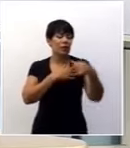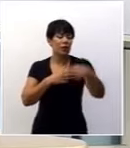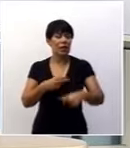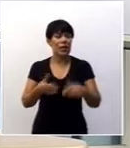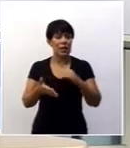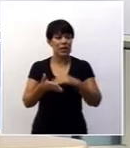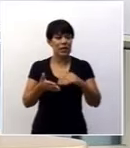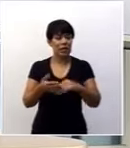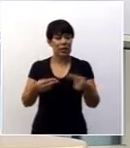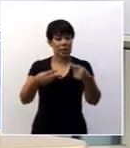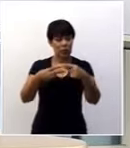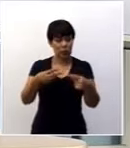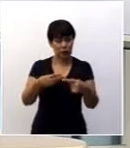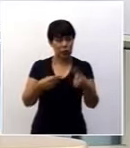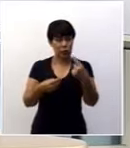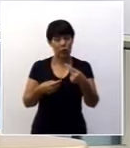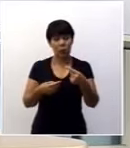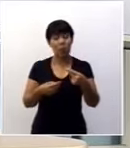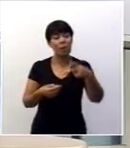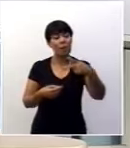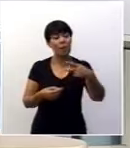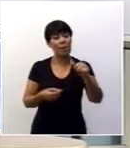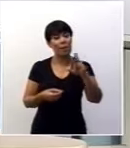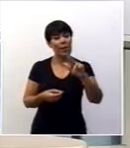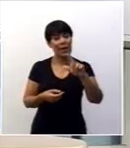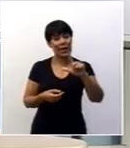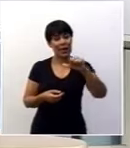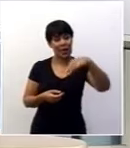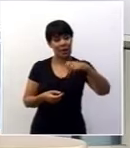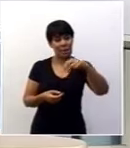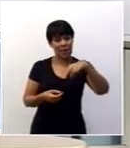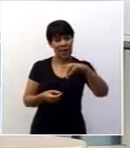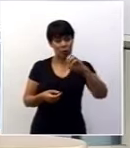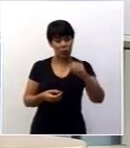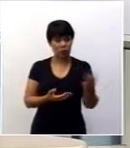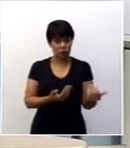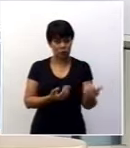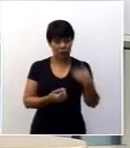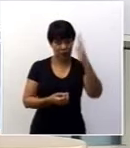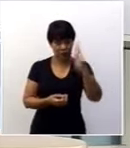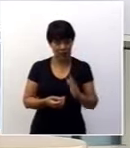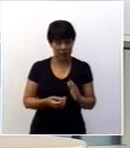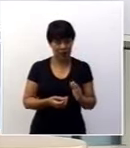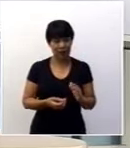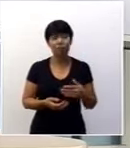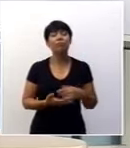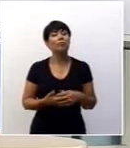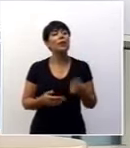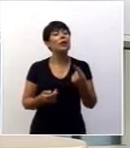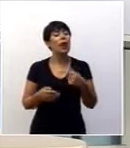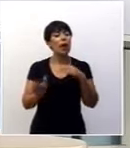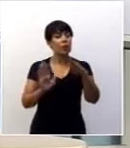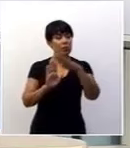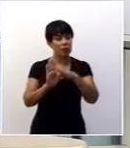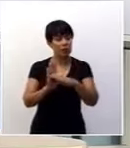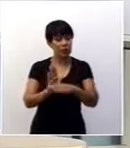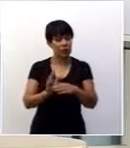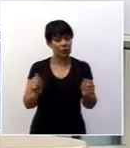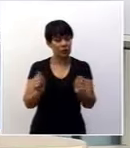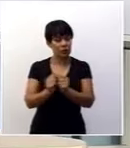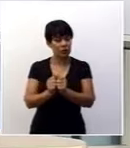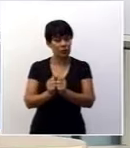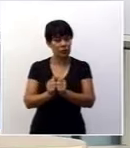deles é o Parlamento Jovem Brasileiro, né? Que está com inscrição aberta. É um programa que é em parceria com a Câmara dos